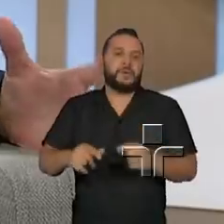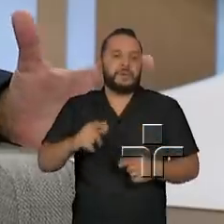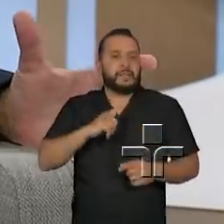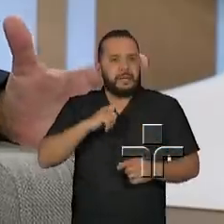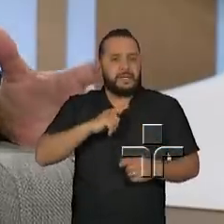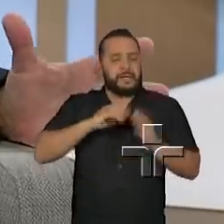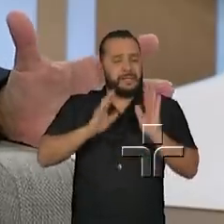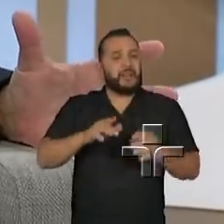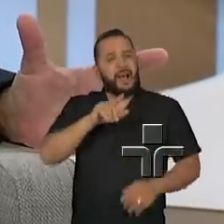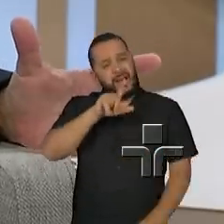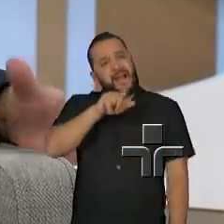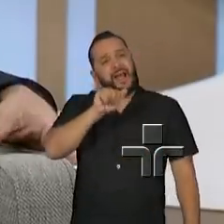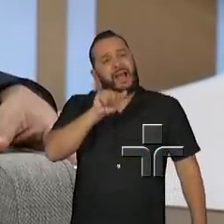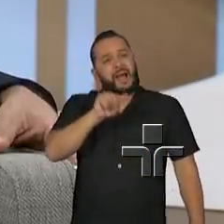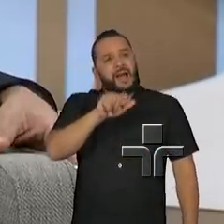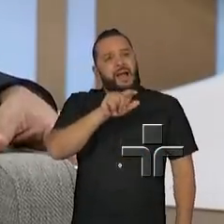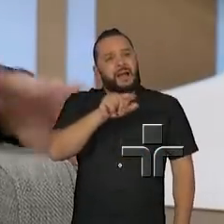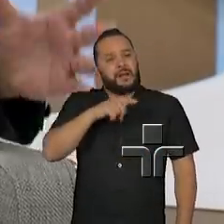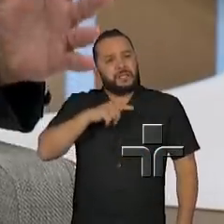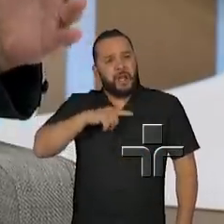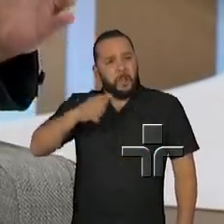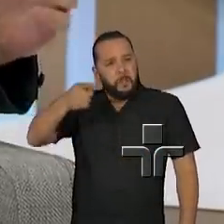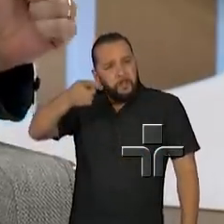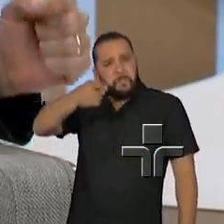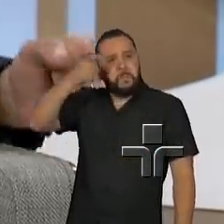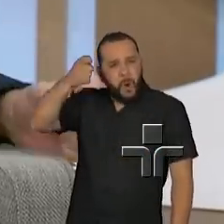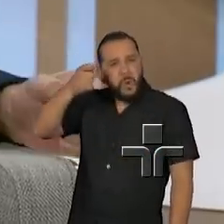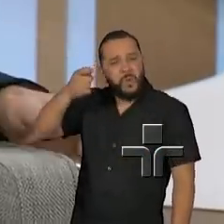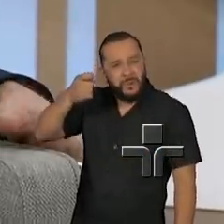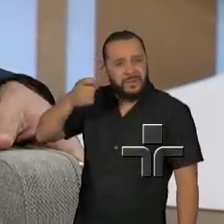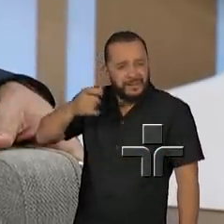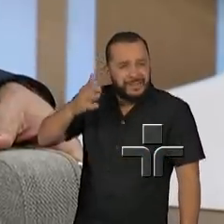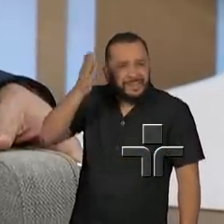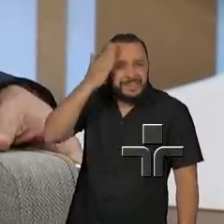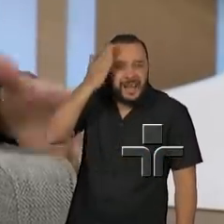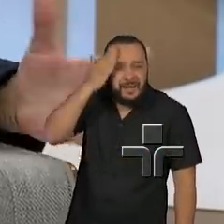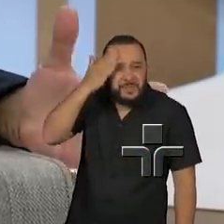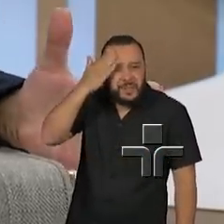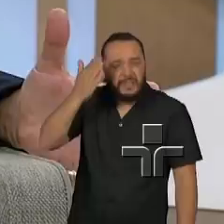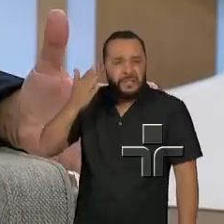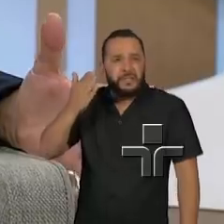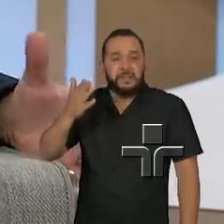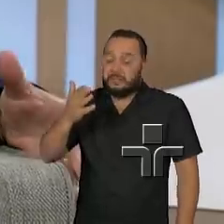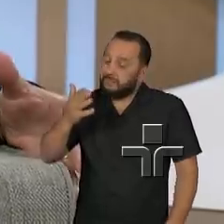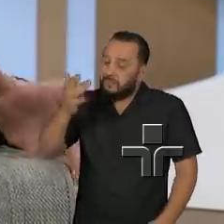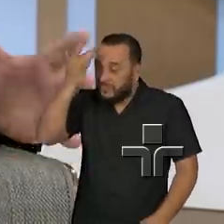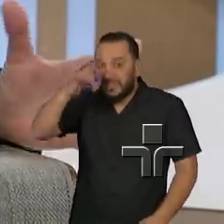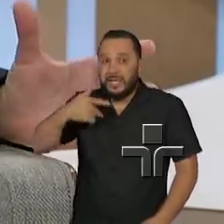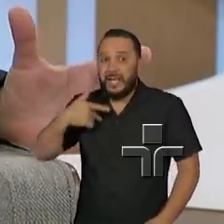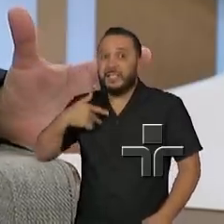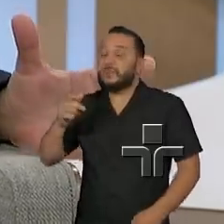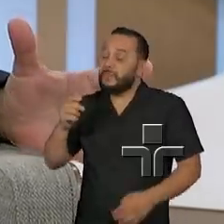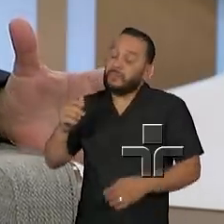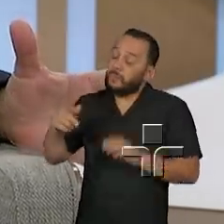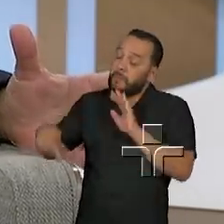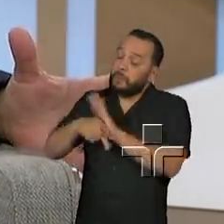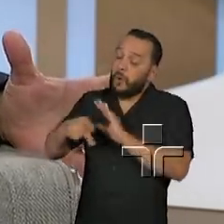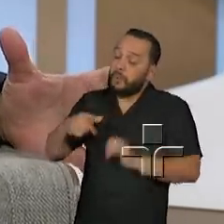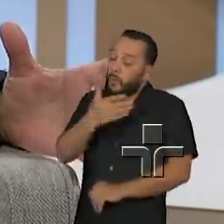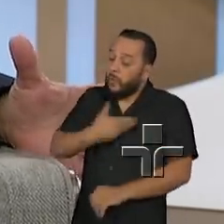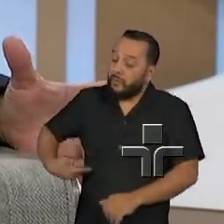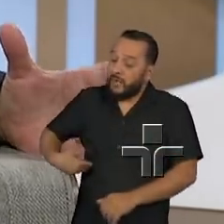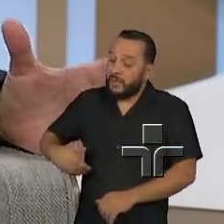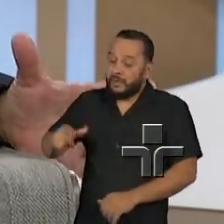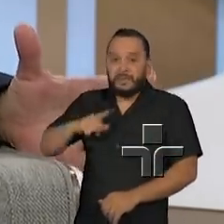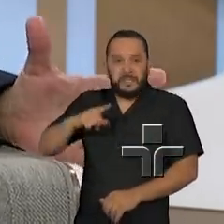não sabemos exatamente de onde veio essa bala, há uma boa impressão de que veio do Estado, mas independente de onde veio a bala, é